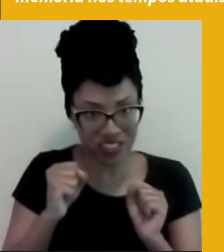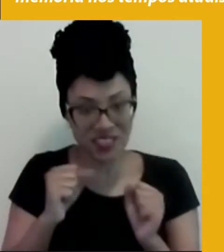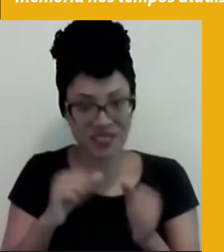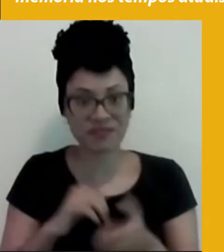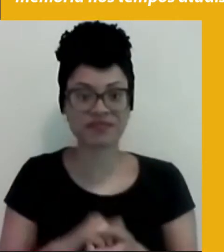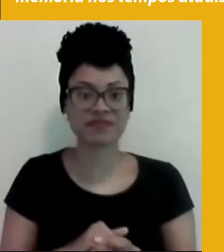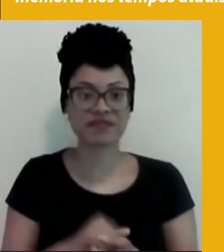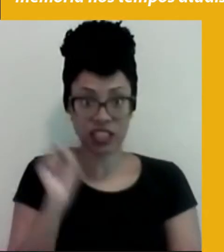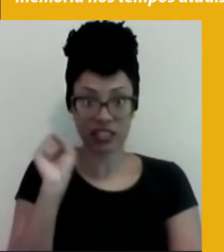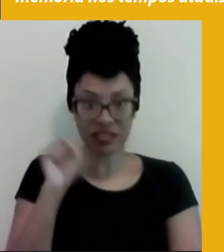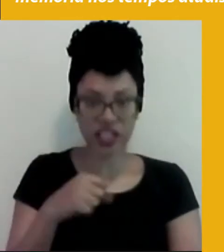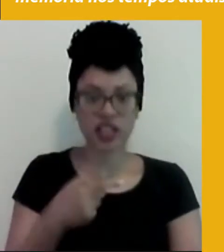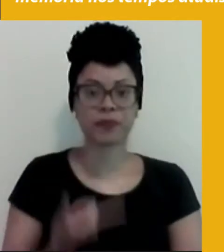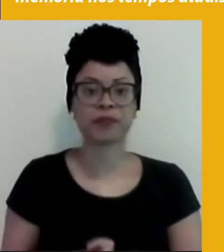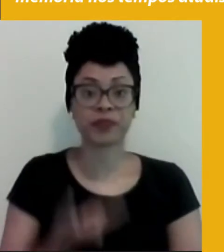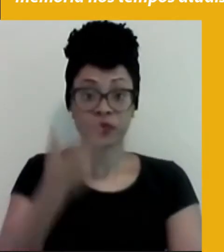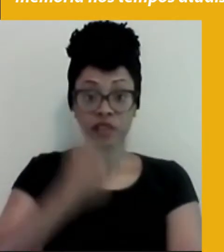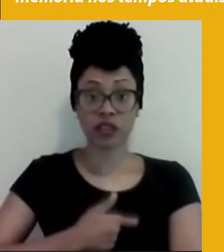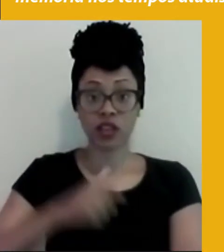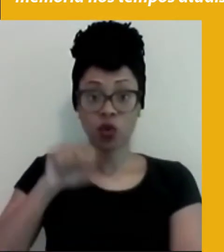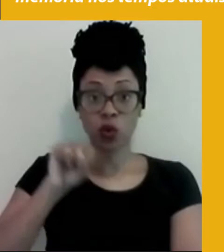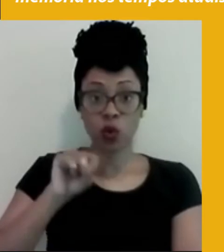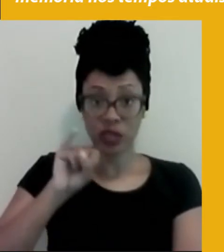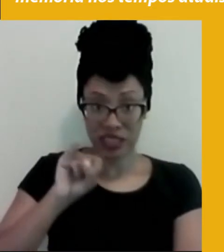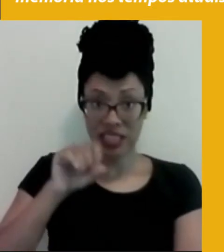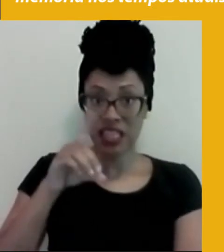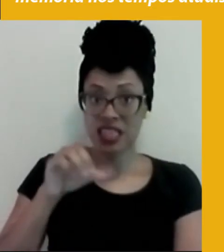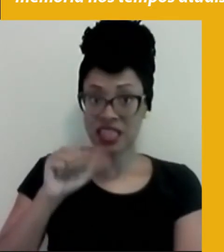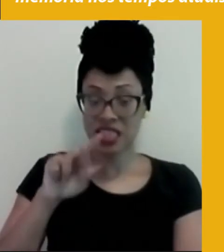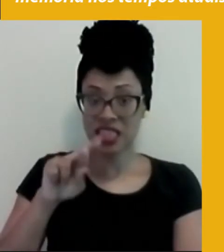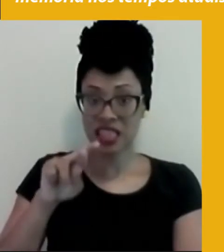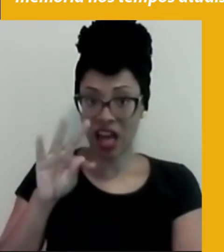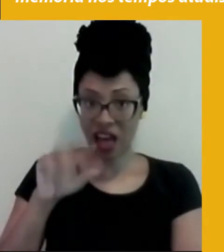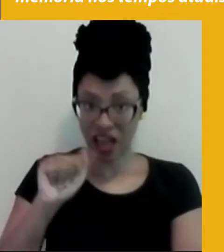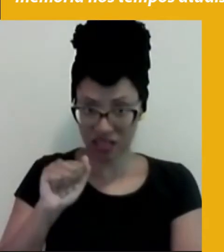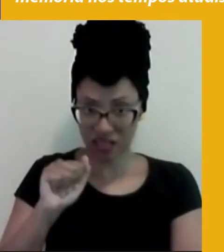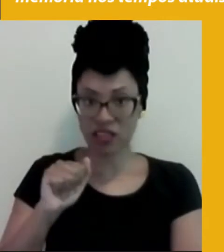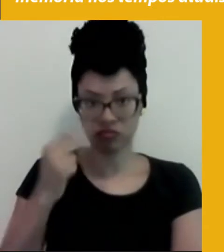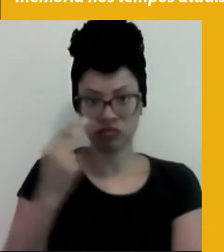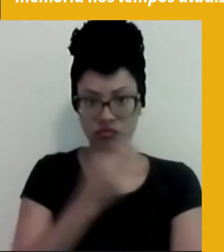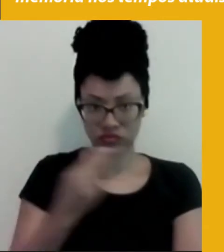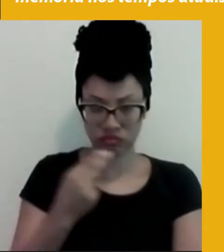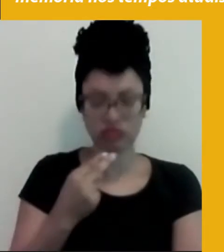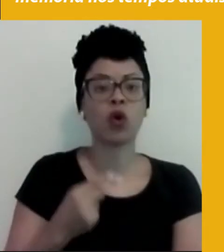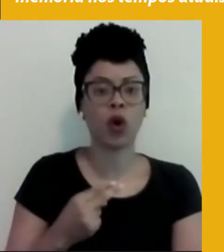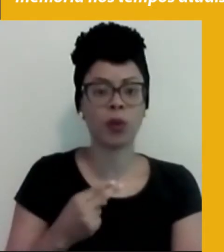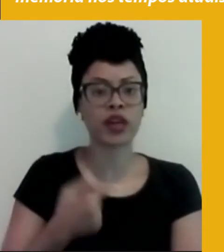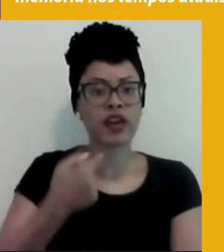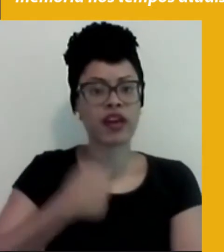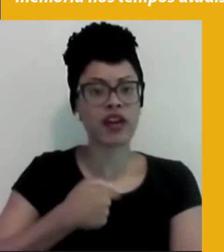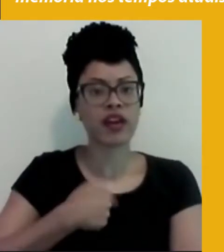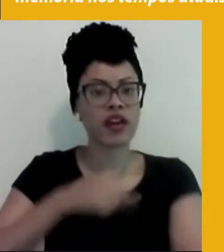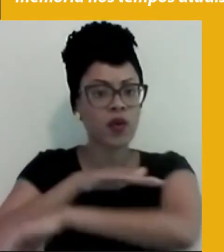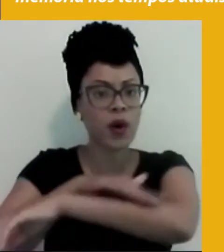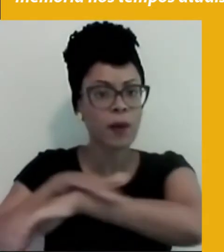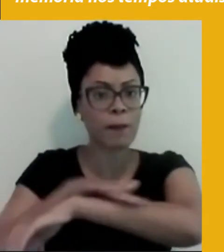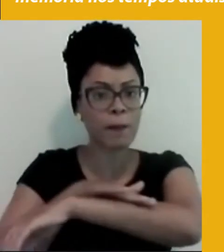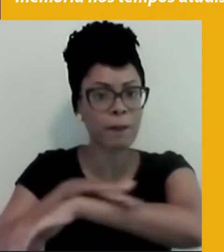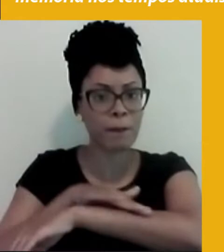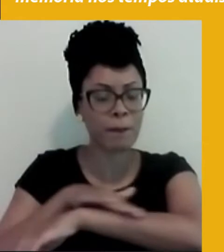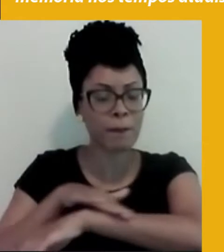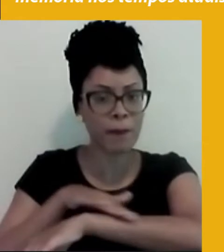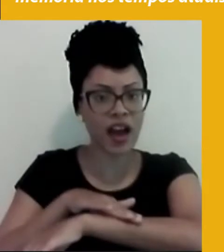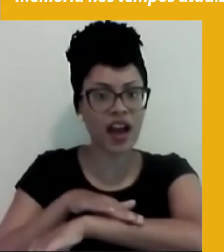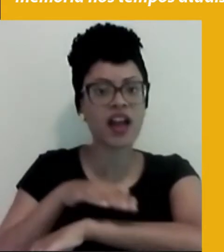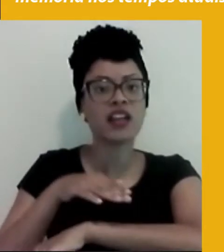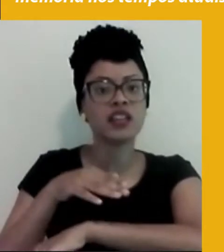Sim, eu sou Sidarta Ribeiro, eu sou um homem pardo, de cabelos grisalhos, curtos,